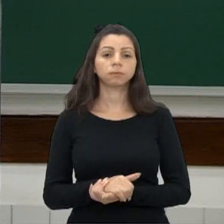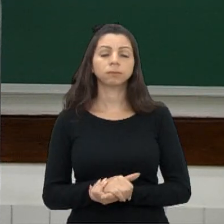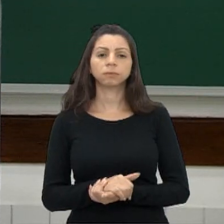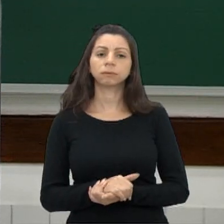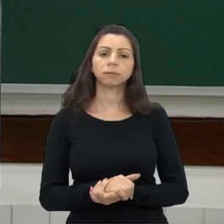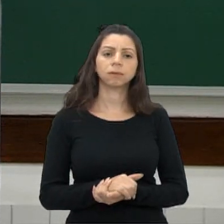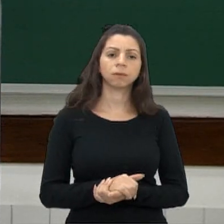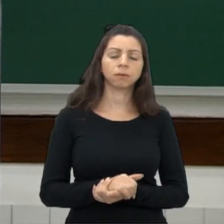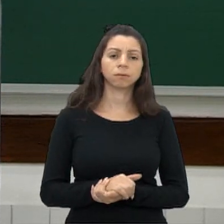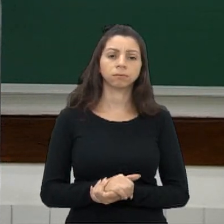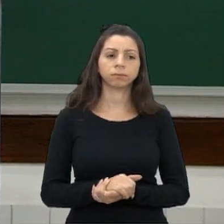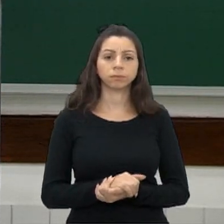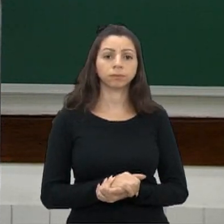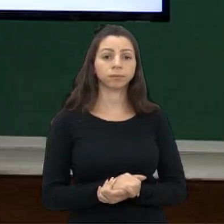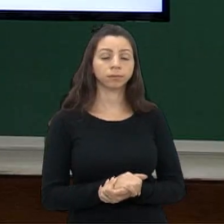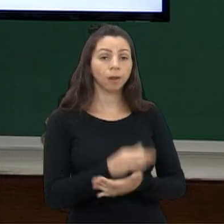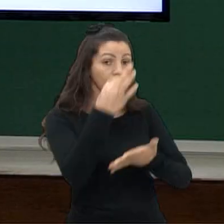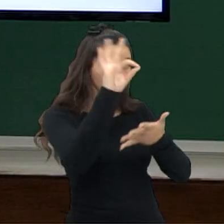não? Vamos conferir comigo.